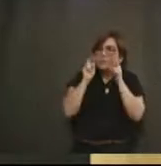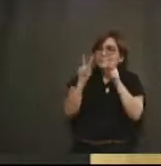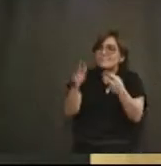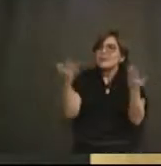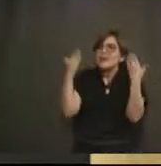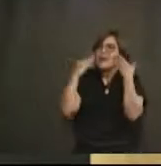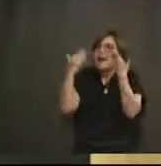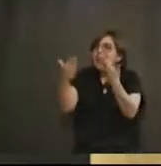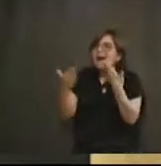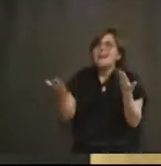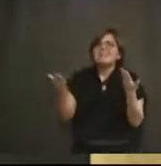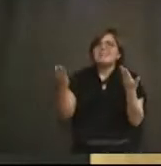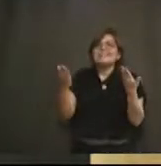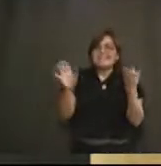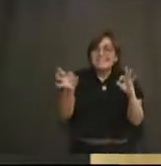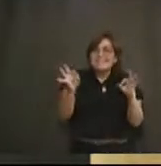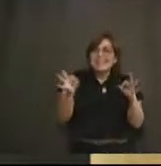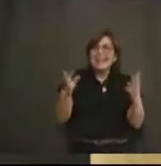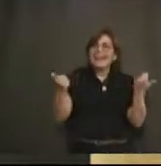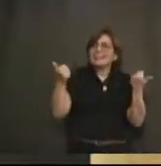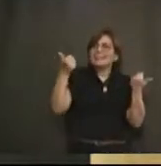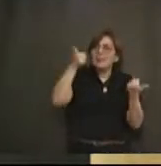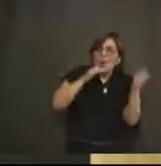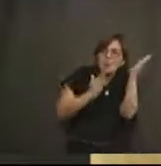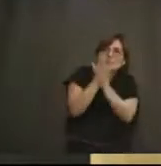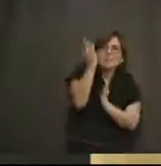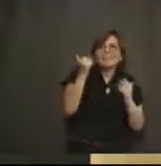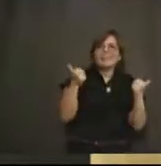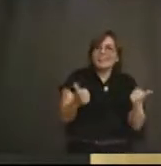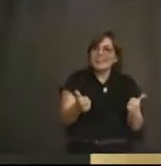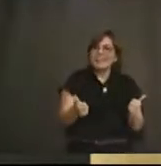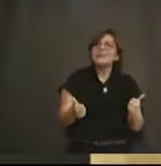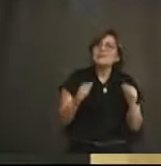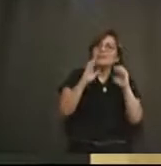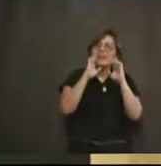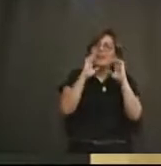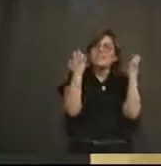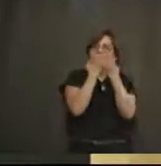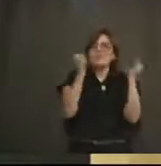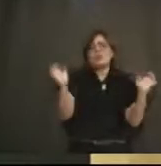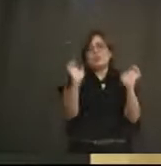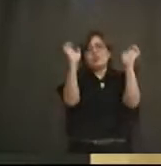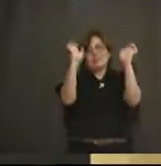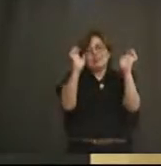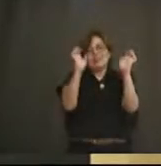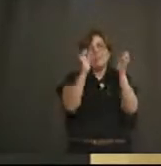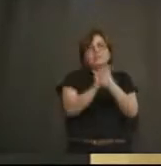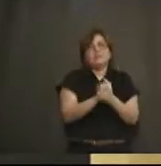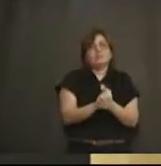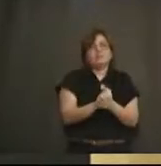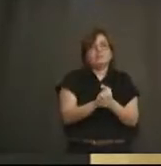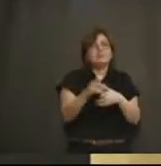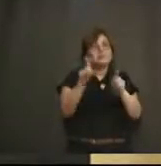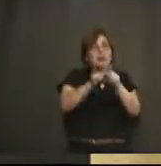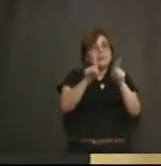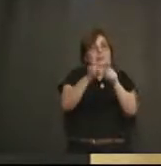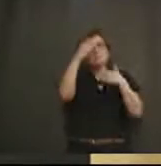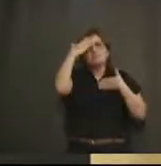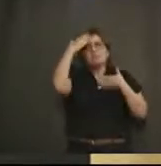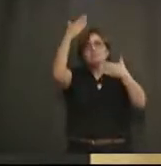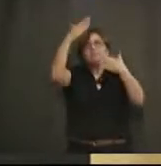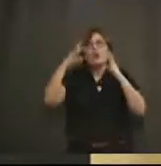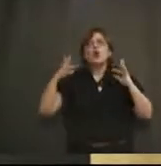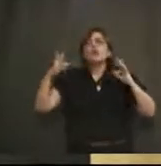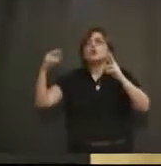deu tudo certo, e certamente vocês terão um excelente evento. Eu aproveito também para saudar dirigentes